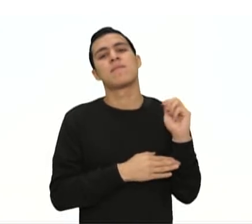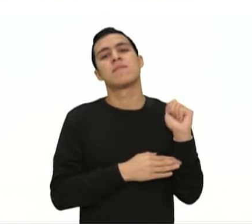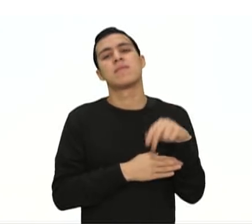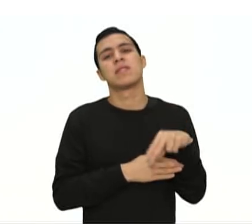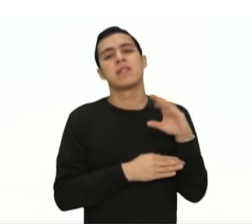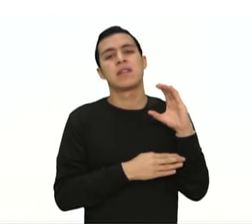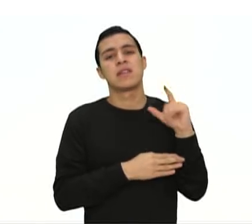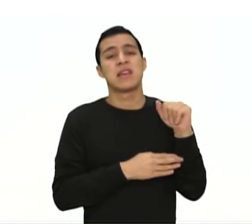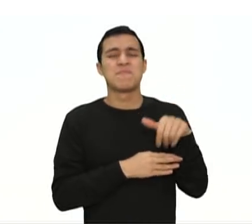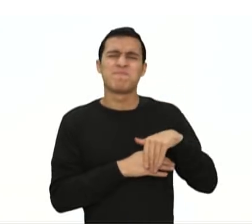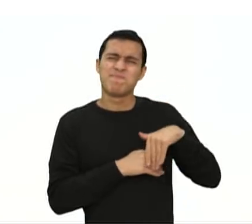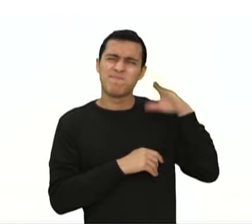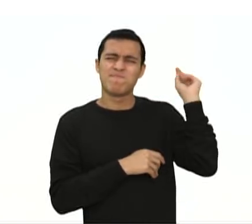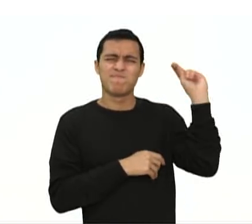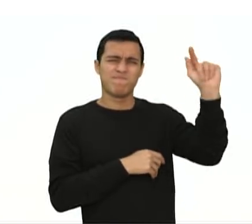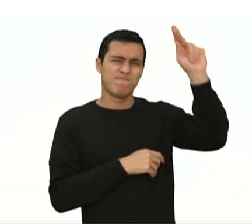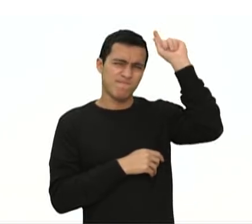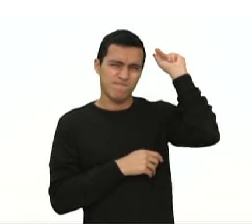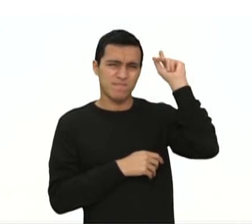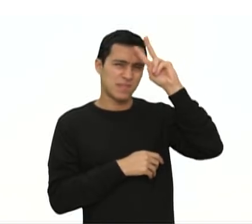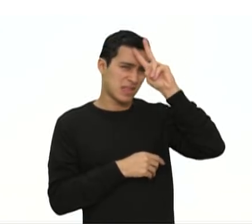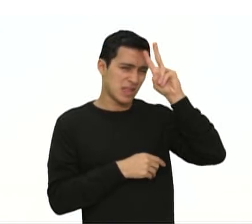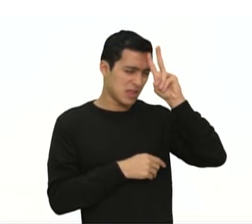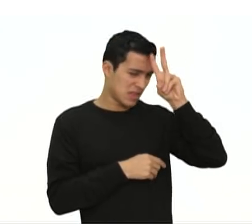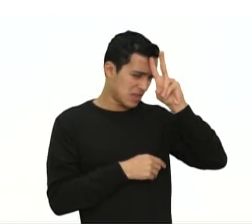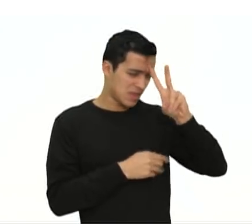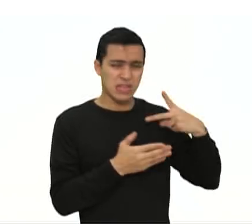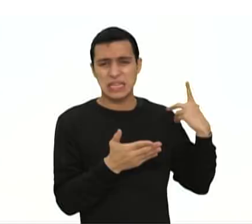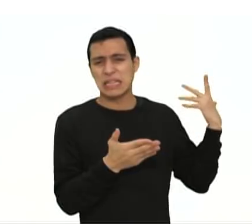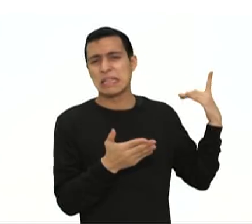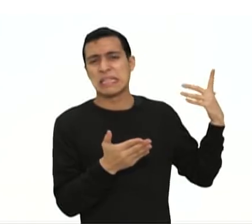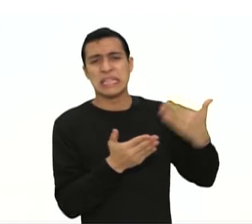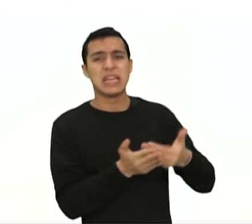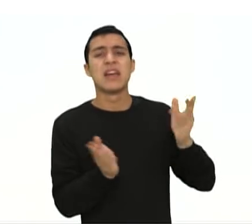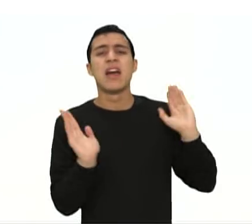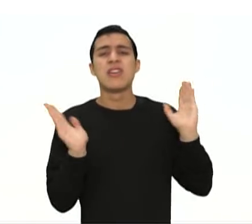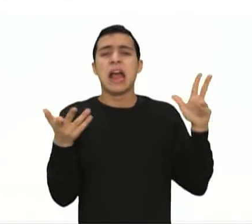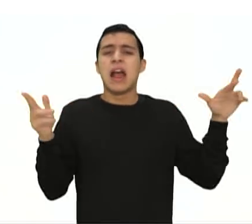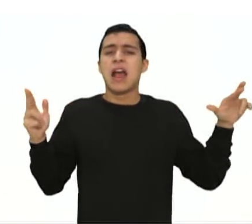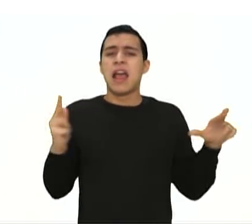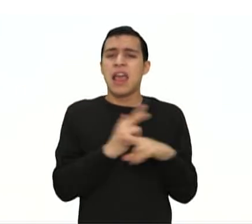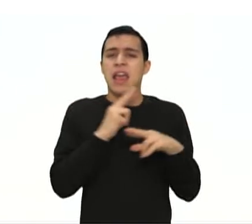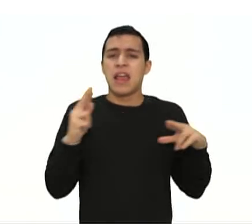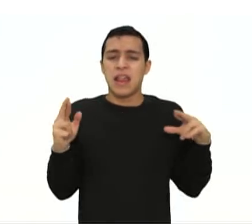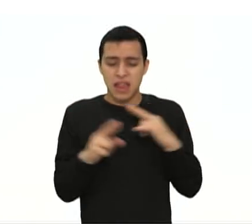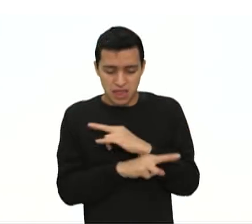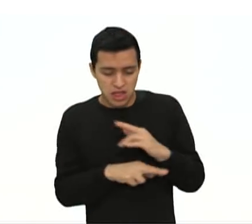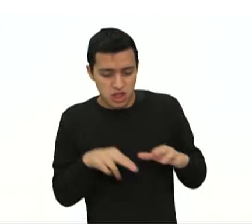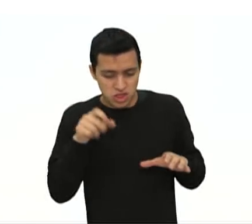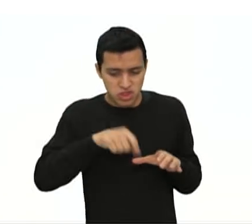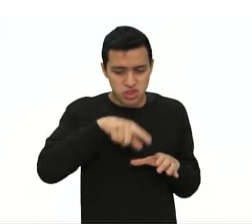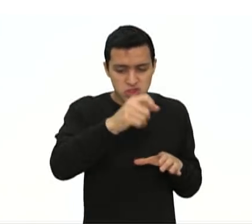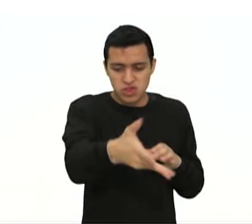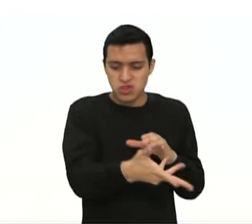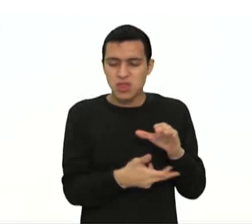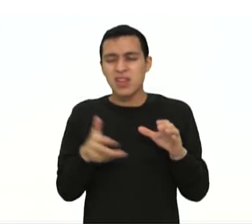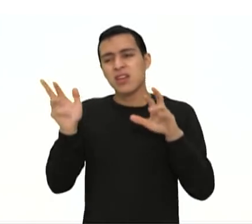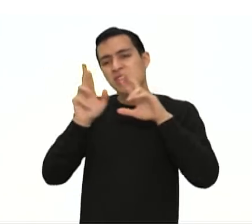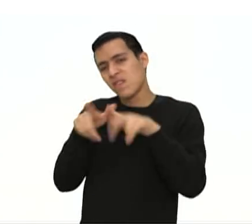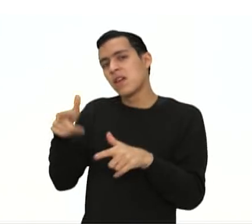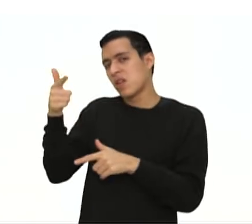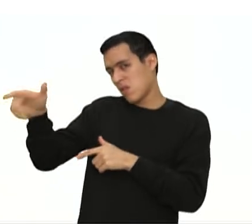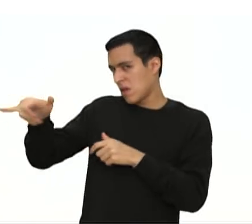é um dos mais antigos que existe na história, né? Então ele já era relacionado a semeadura e colheita, diferente dos jogos de guerra, de